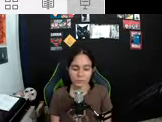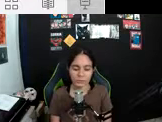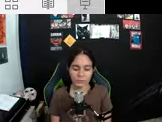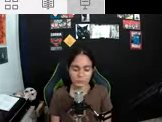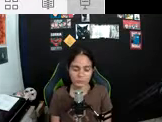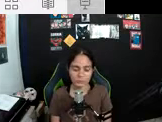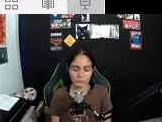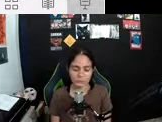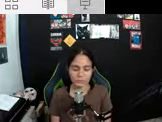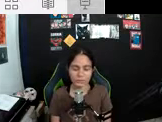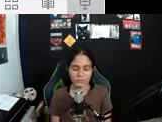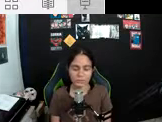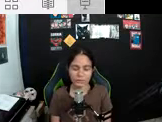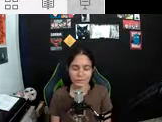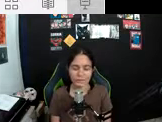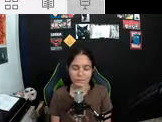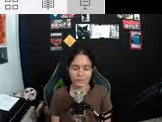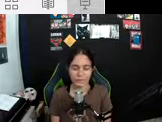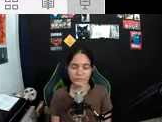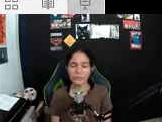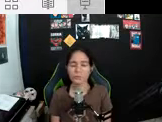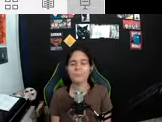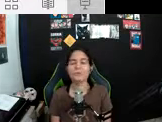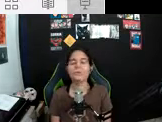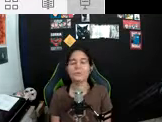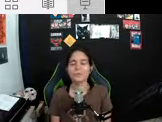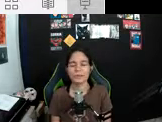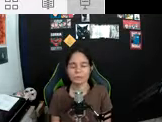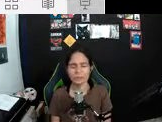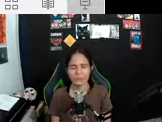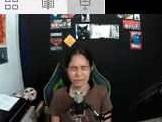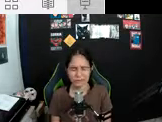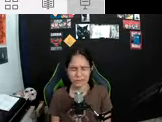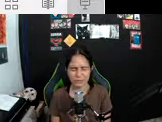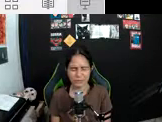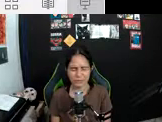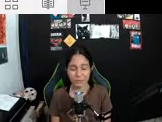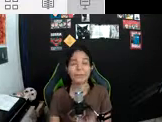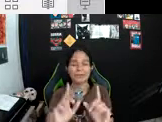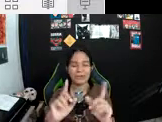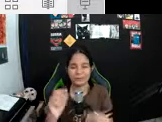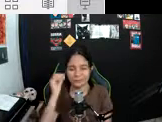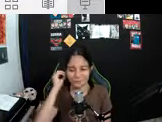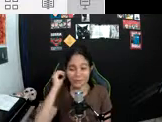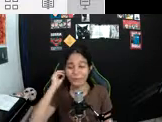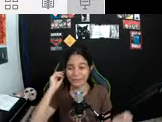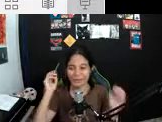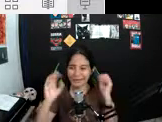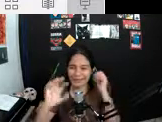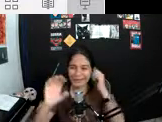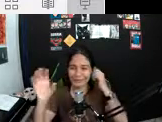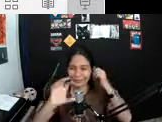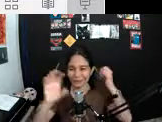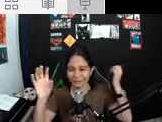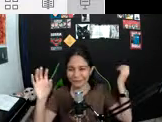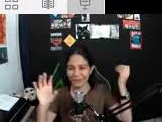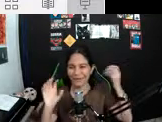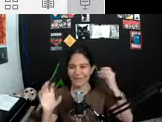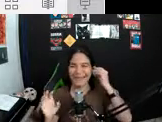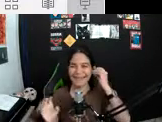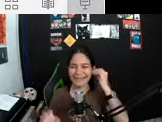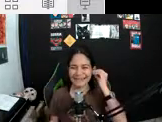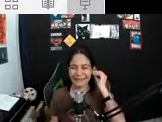lá no... eu sempre confundo o Juliano Moreira com o Clementino. Não sei por que esses dois